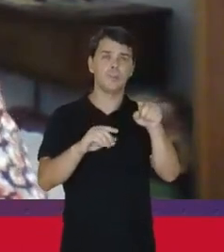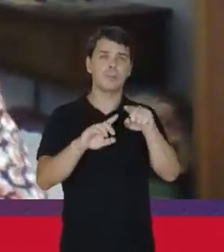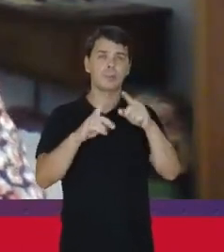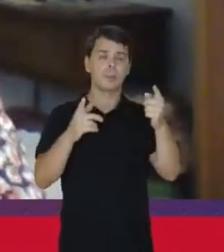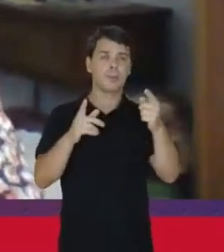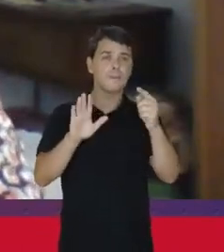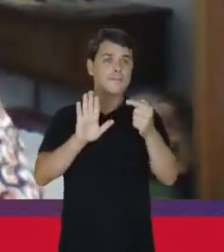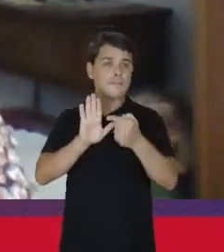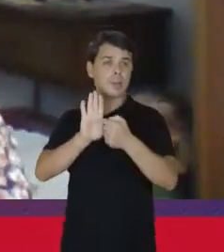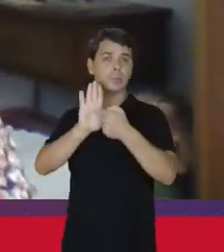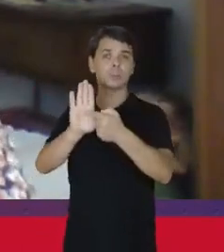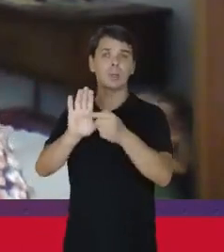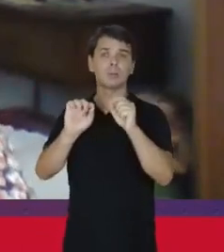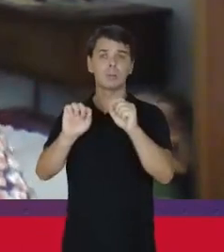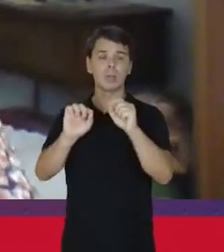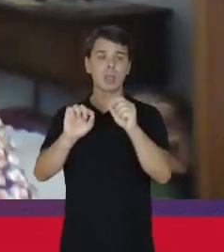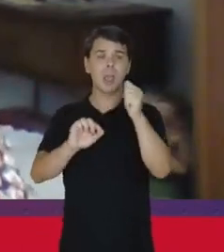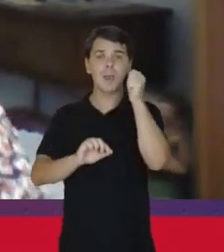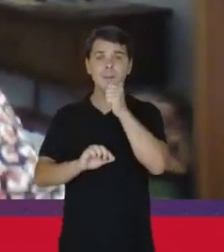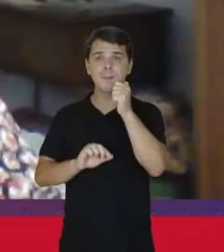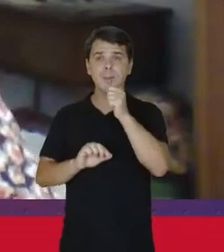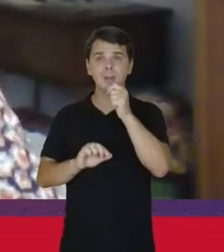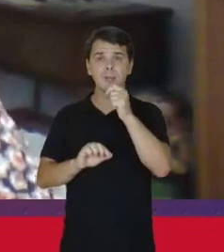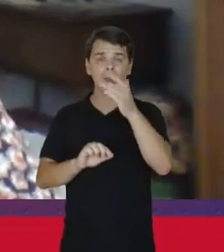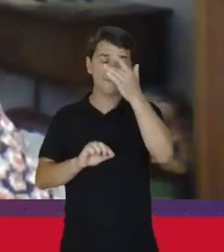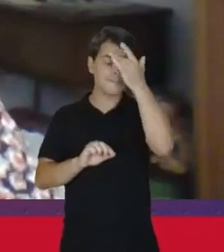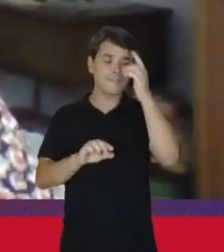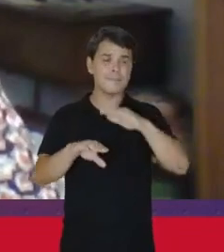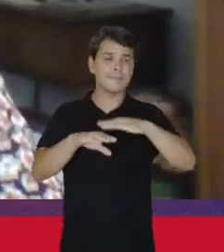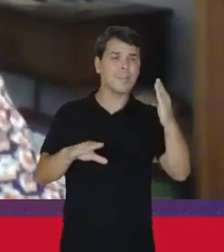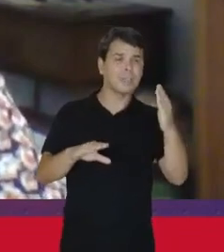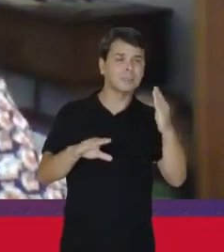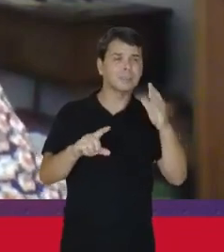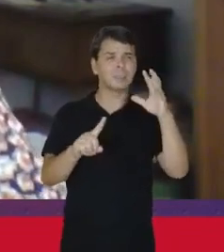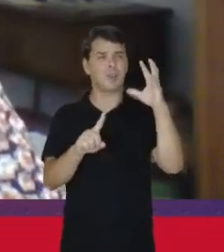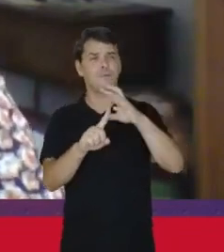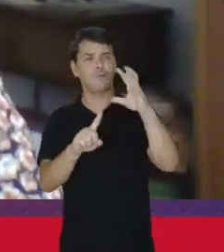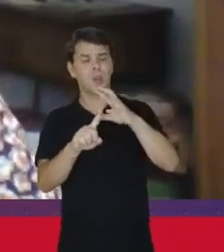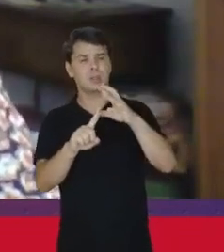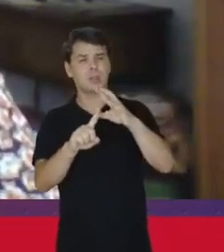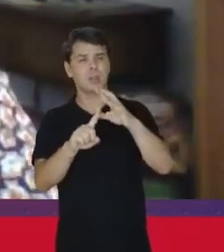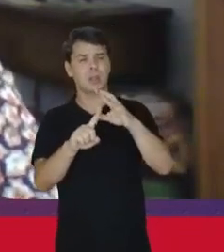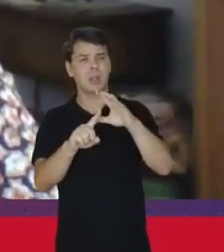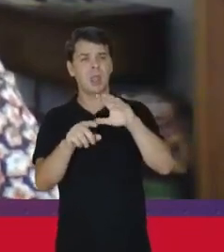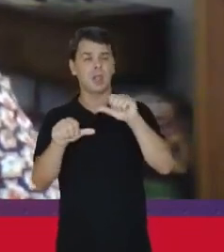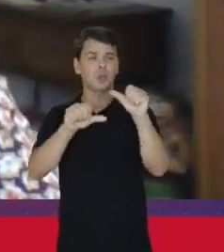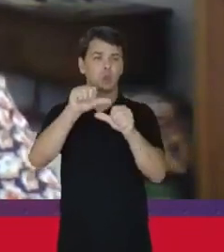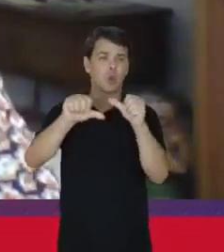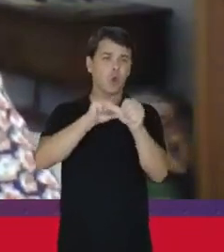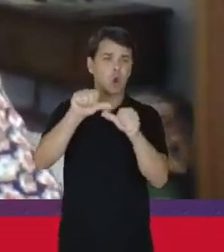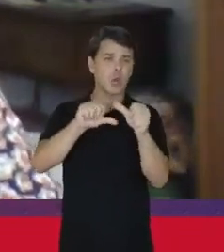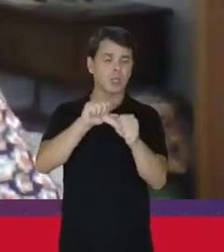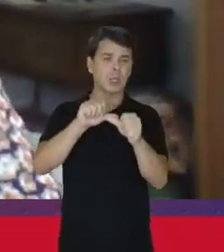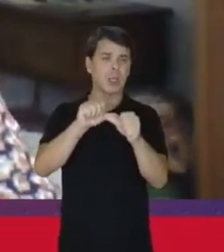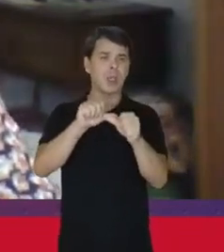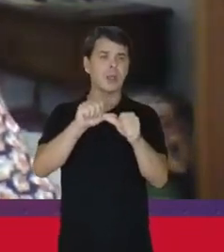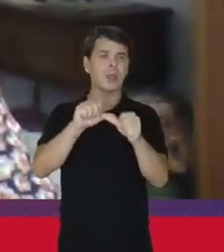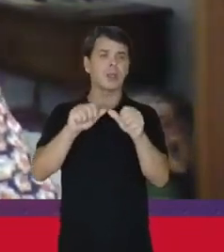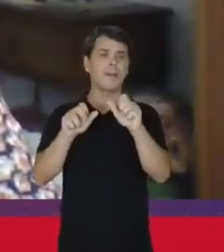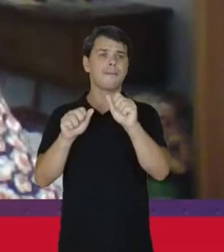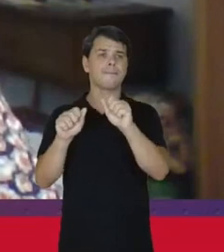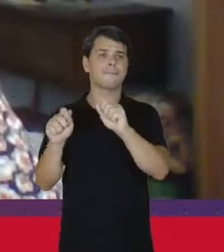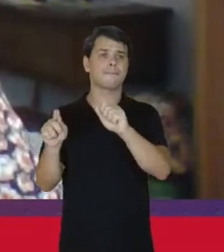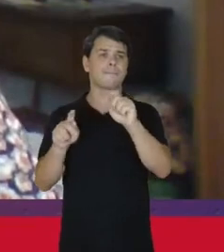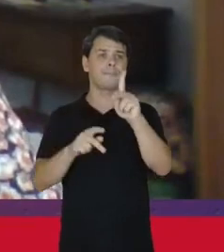para indicar que as mulheres foram as mais afetadas com a reforma da Previdência, porque alterou, inclusive, a